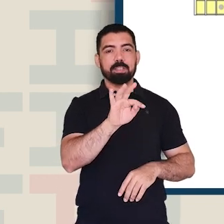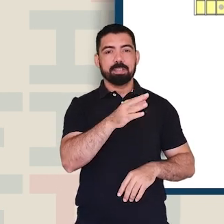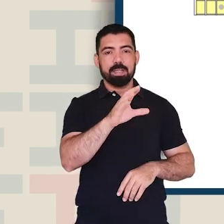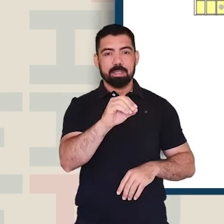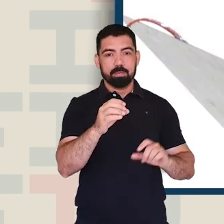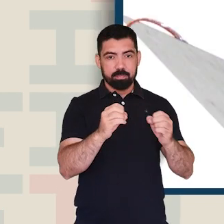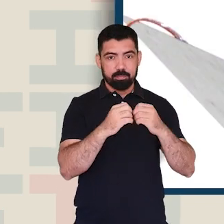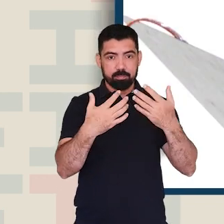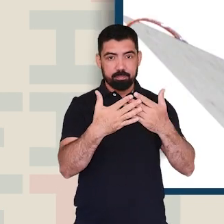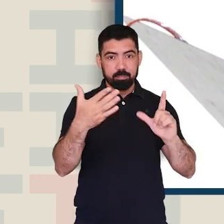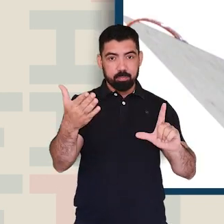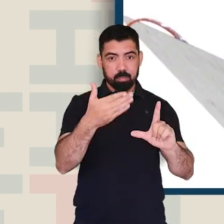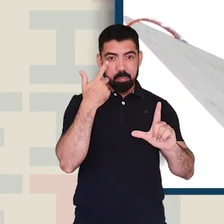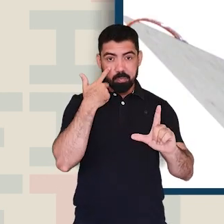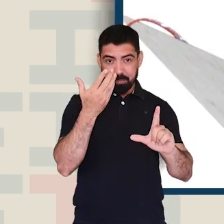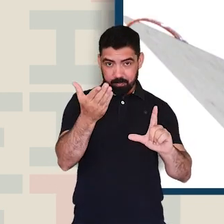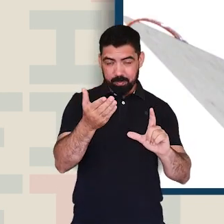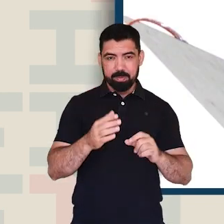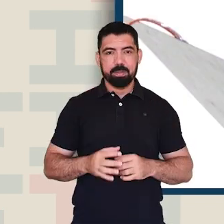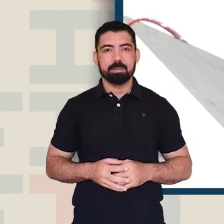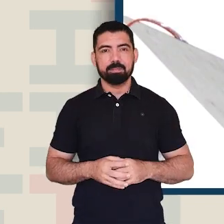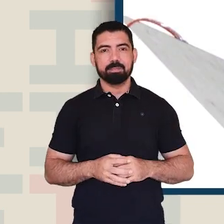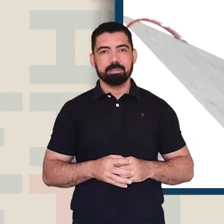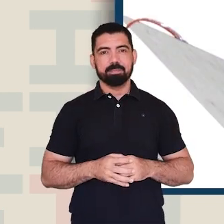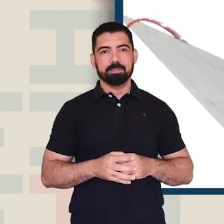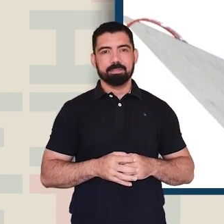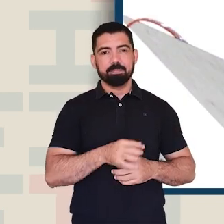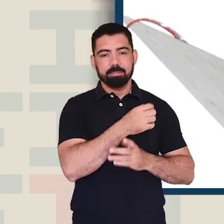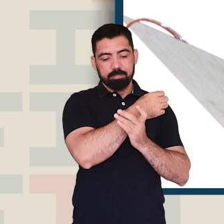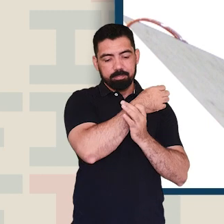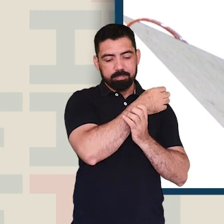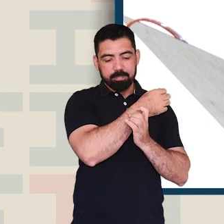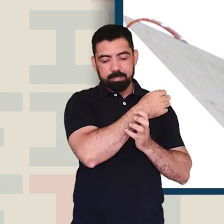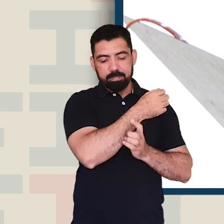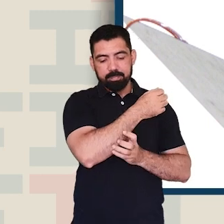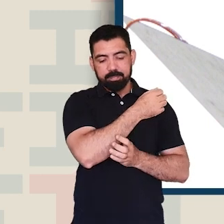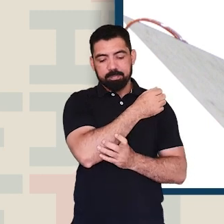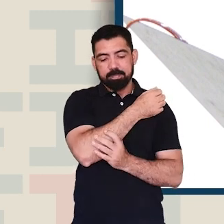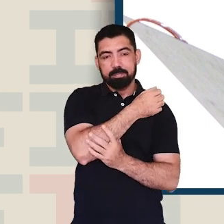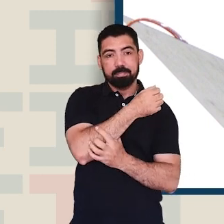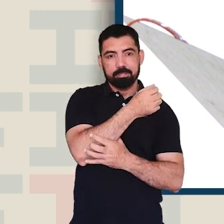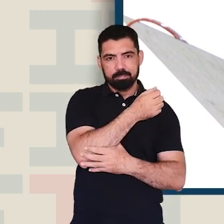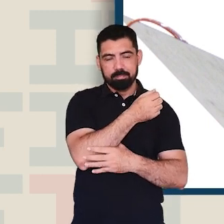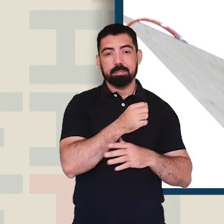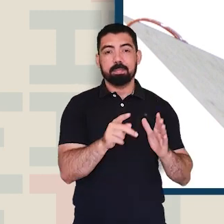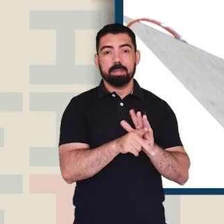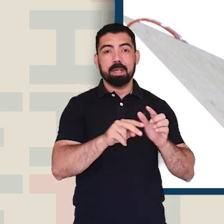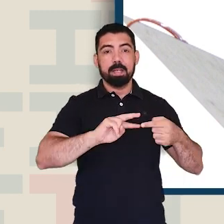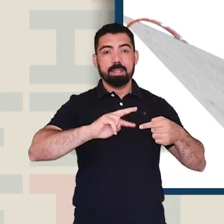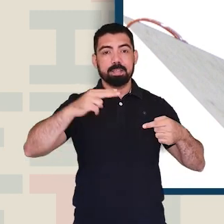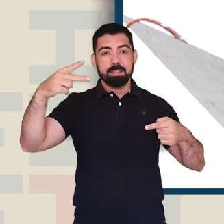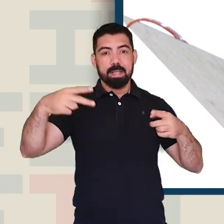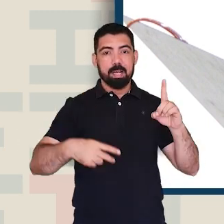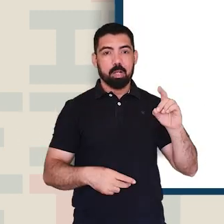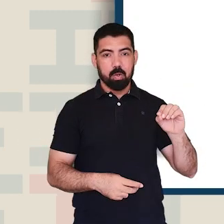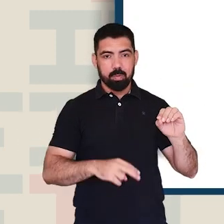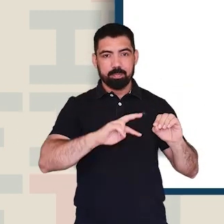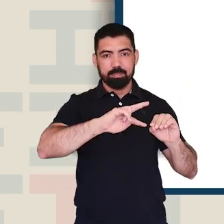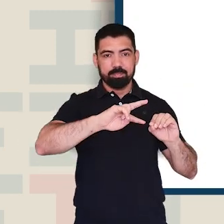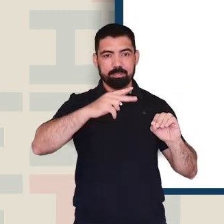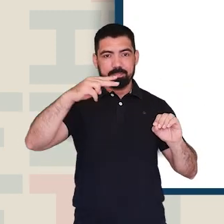slide. A gente tem aí a digitação para a escala de Dó, né?